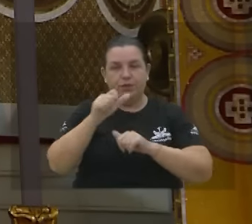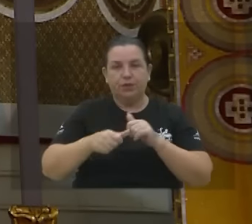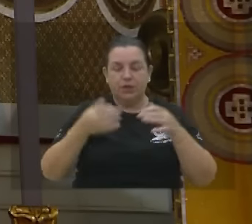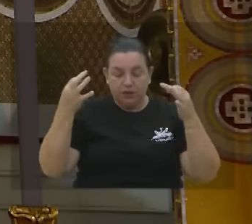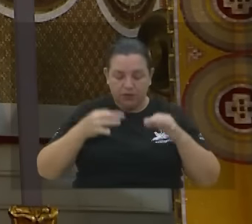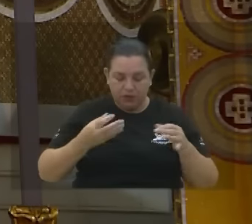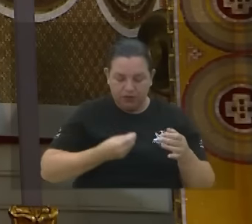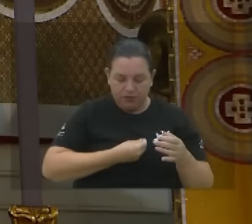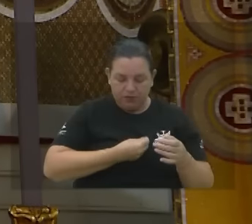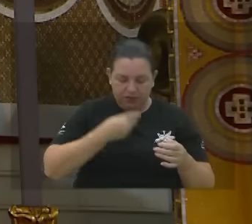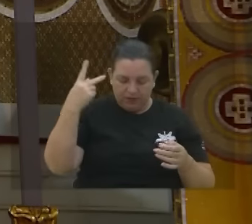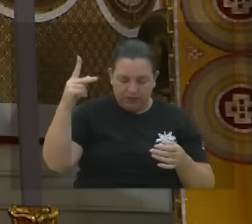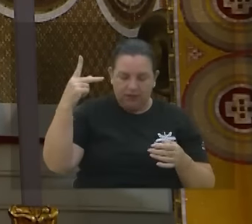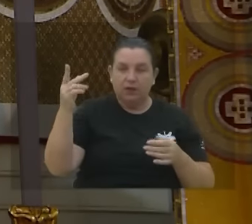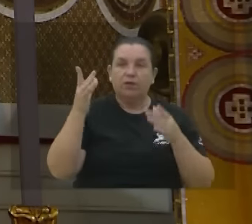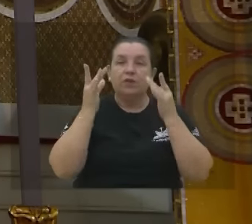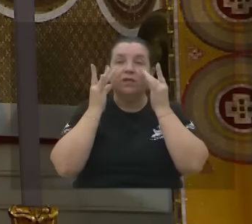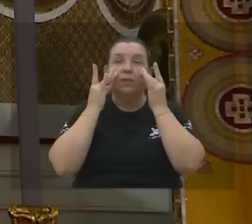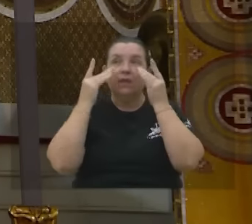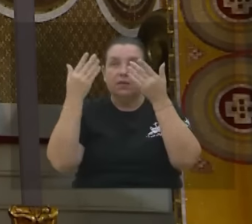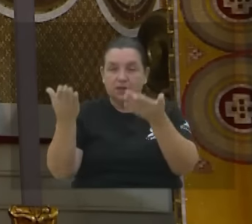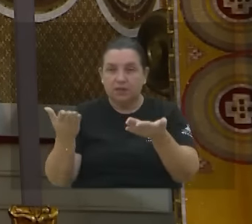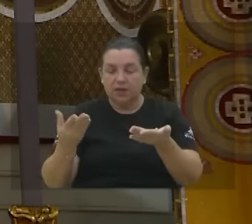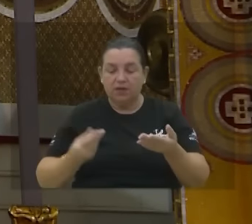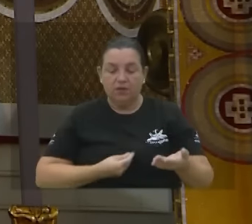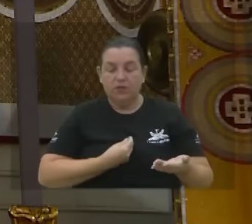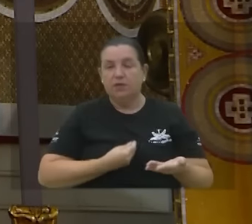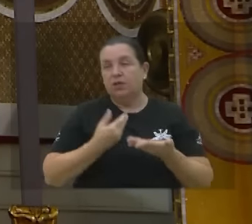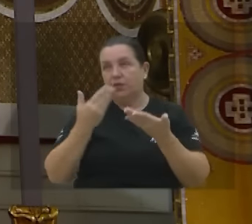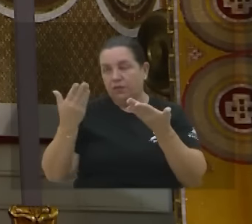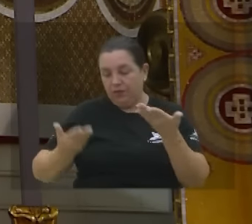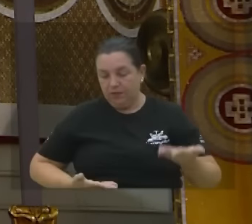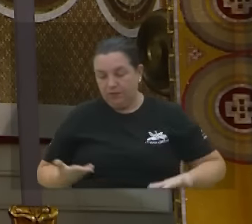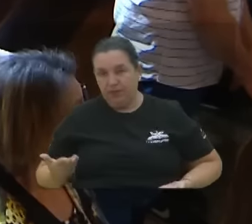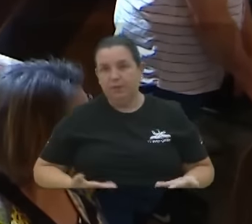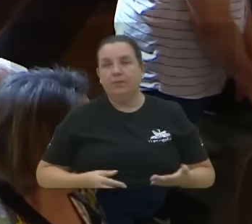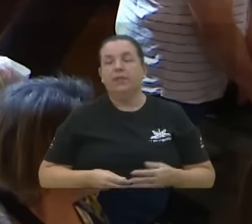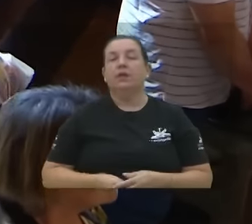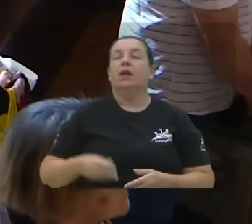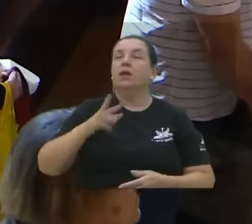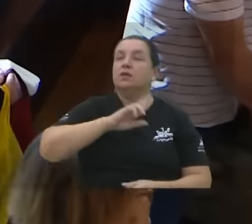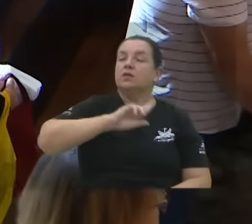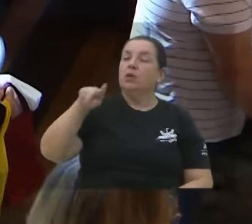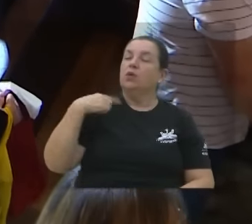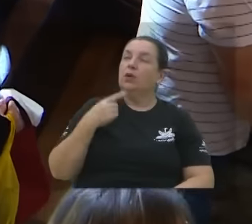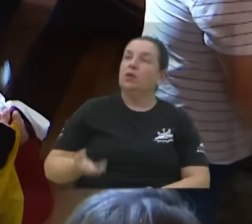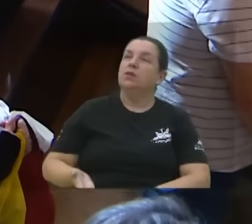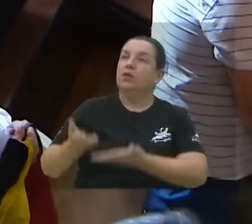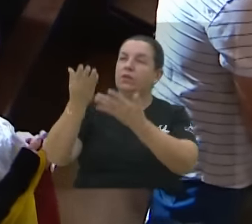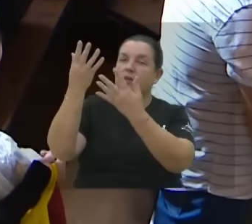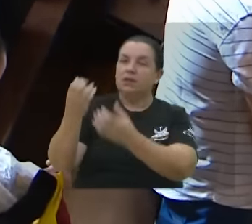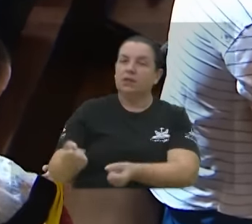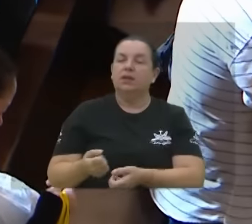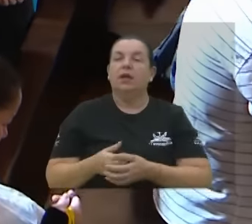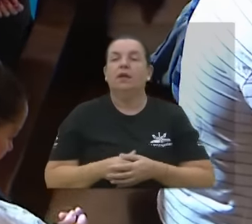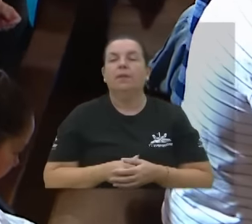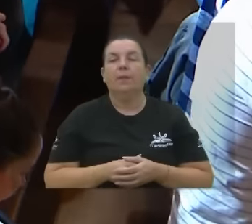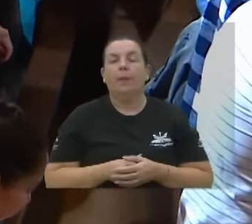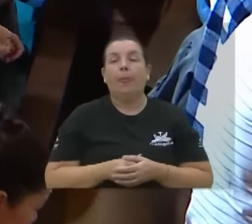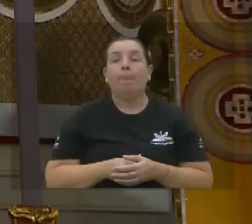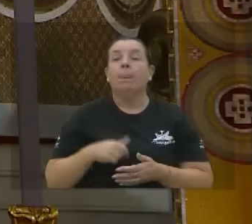nos tornastes dignos de estar aqui na vossa presença e vos servir. Aceitai, ó Senhor, a nossa